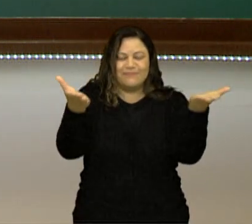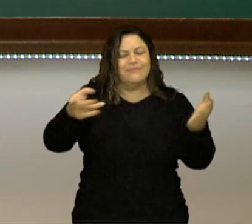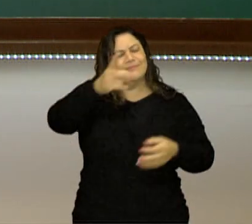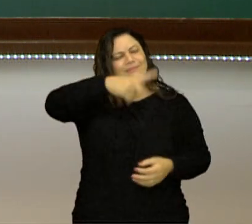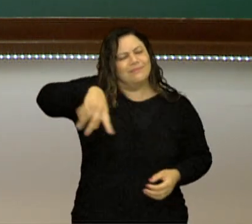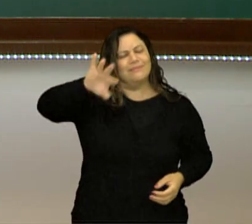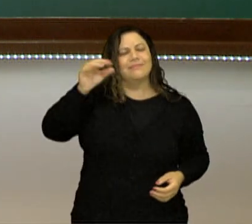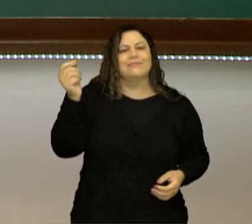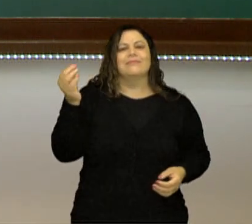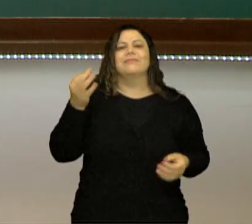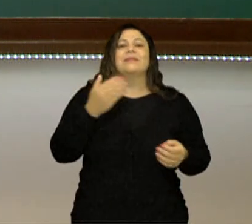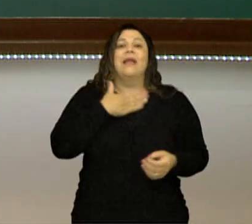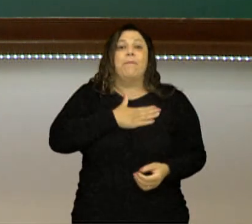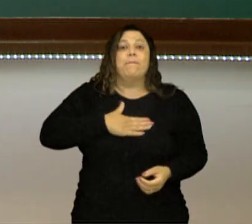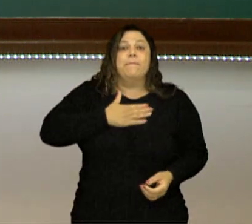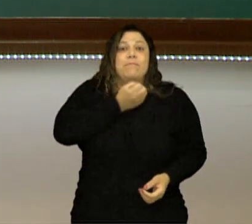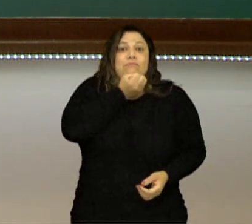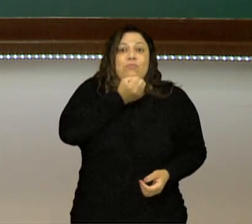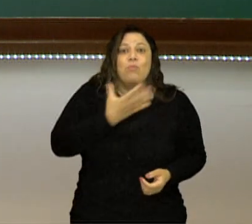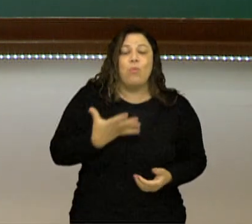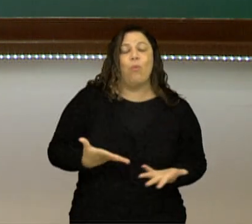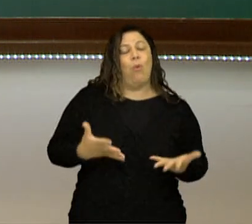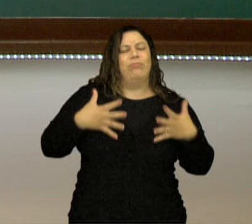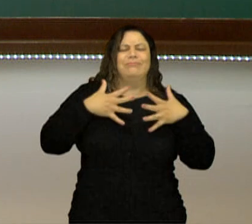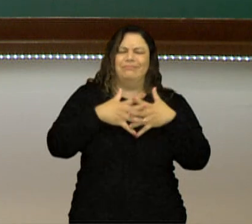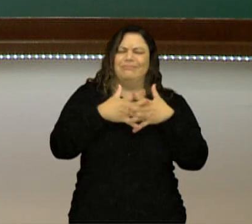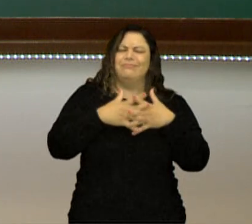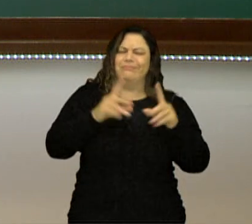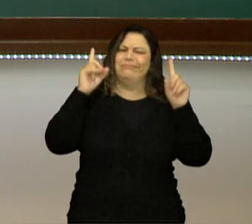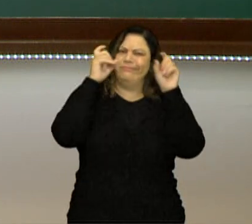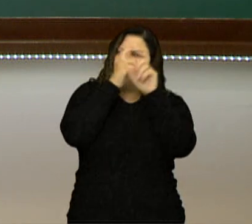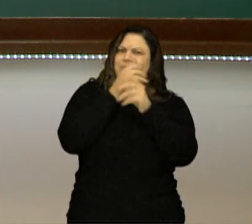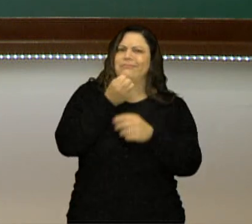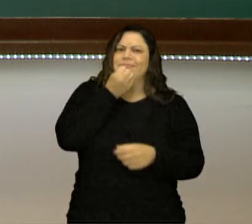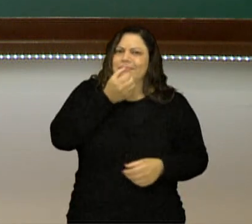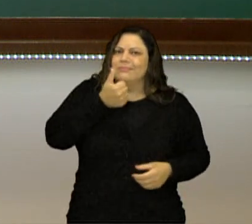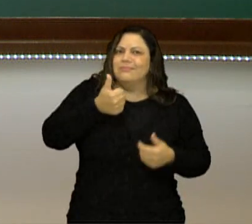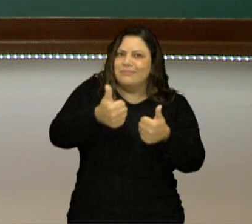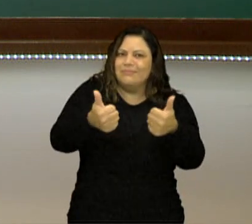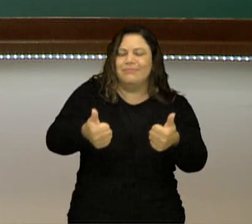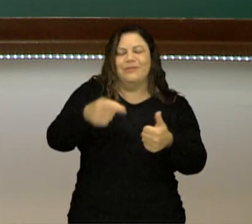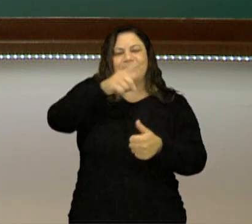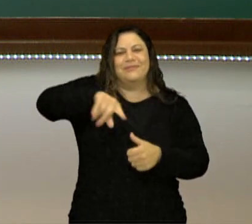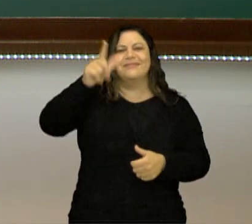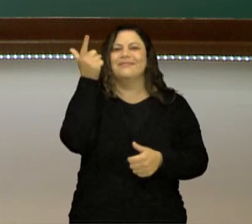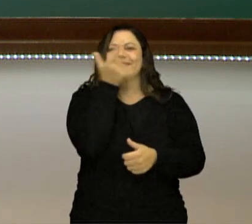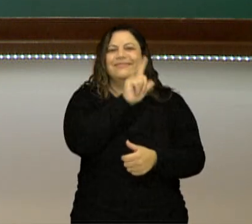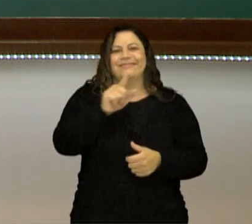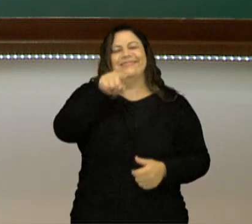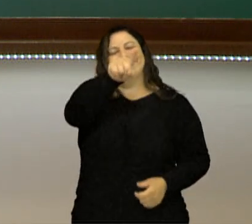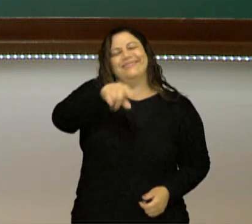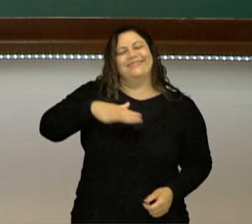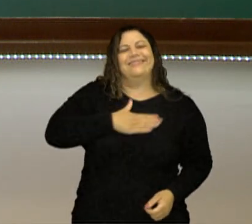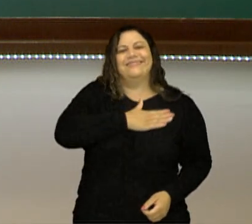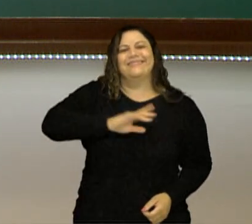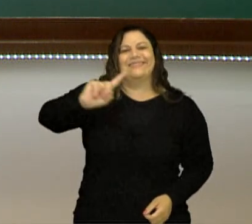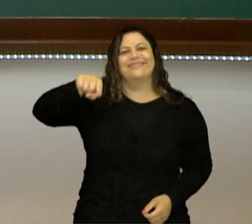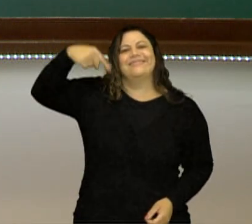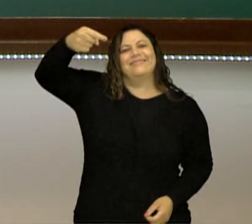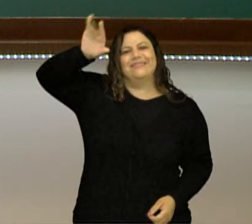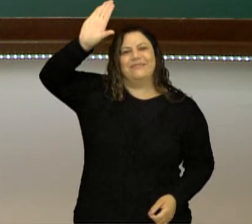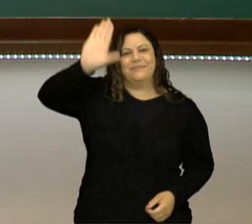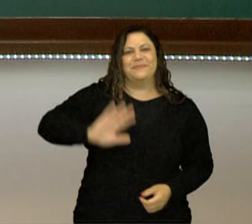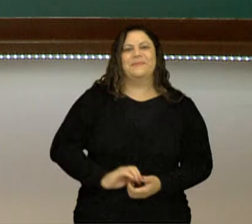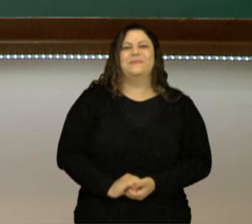assunto gostoso, complexo, mas gostoso. E eu sei que você vai tirar de letra, ok? Espero que vocês tenham gostado, gente, e até uma próxima. Valeu!